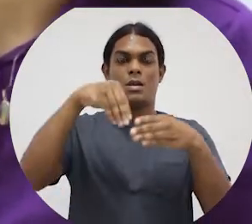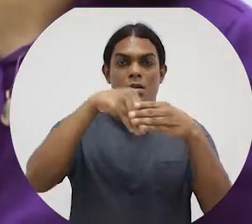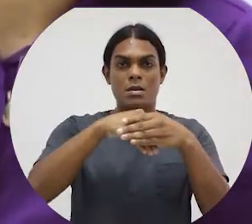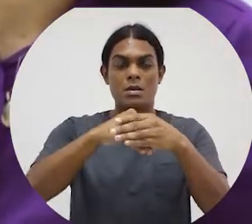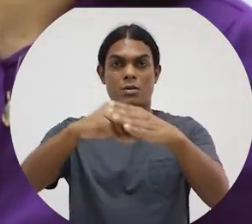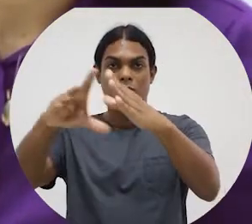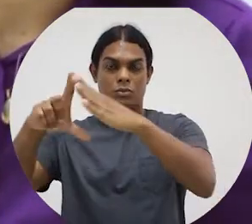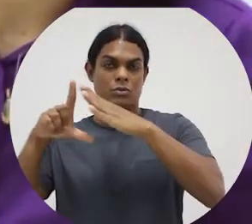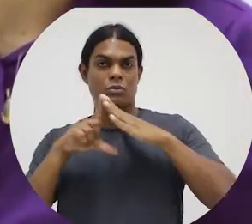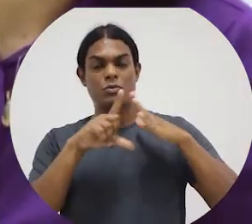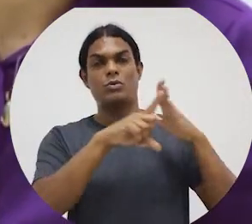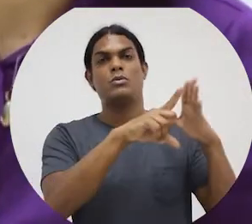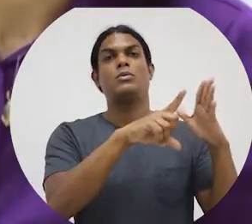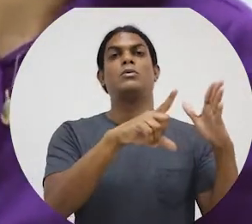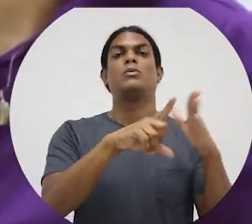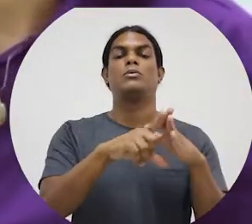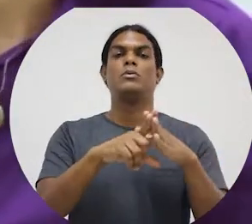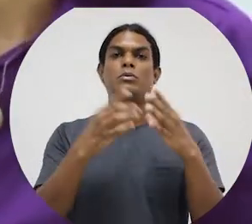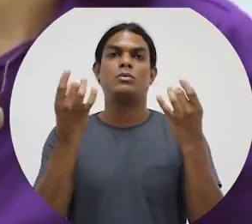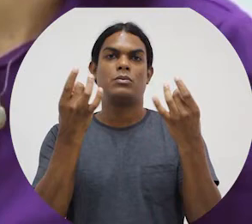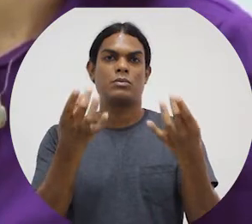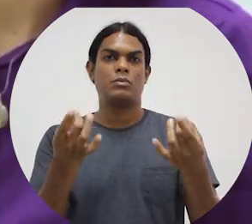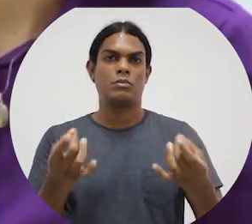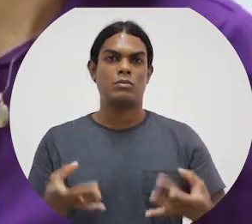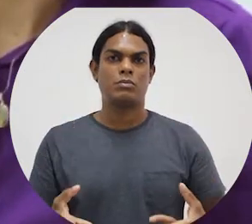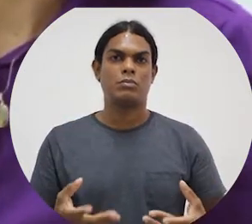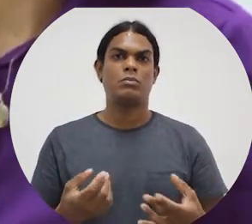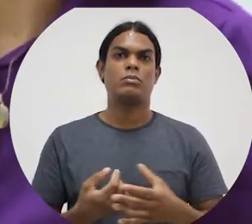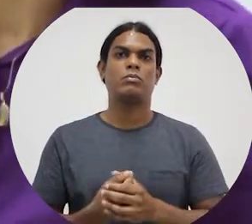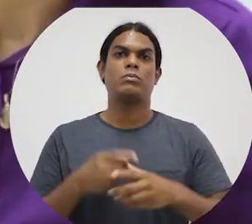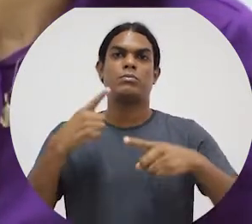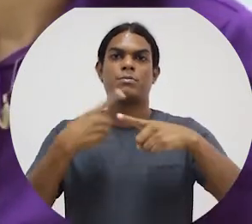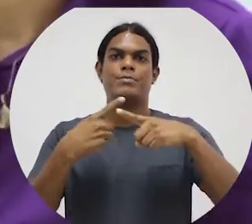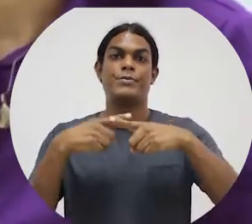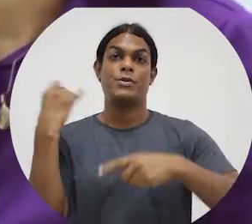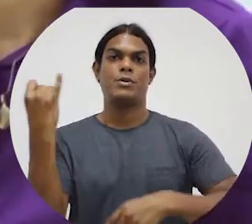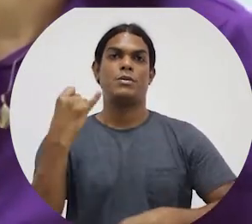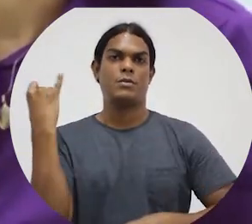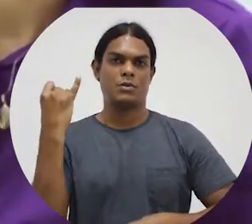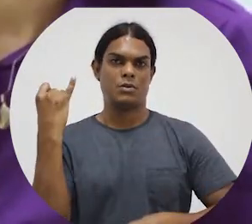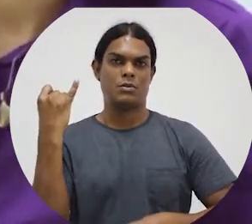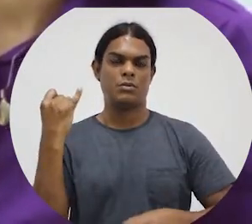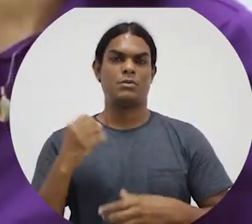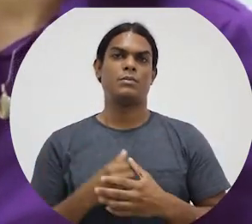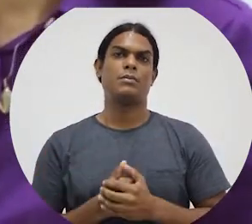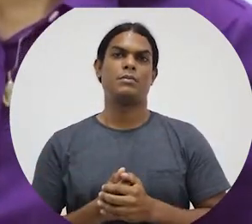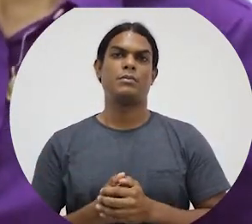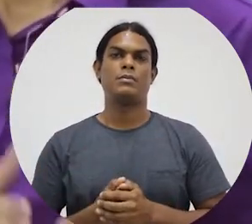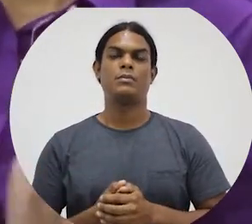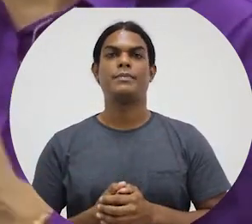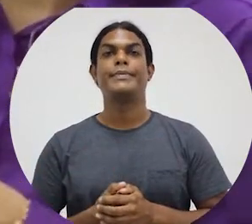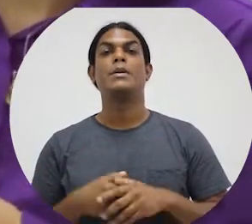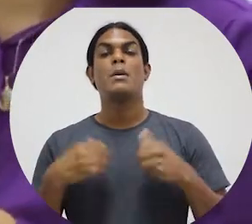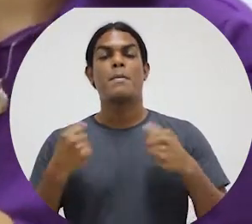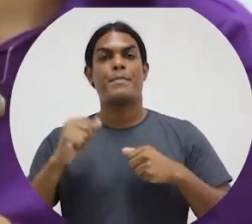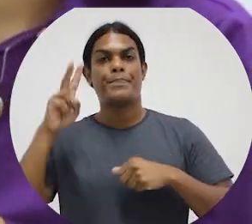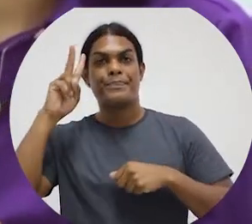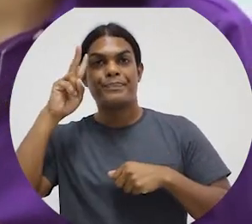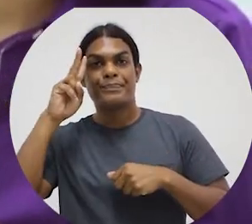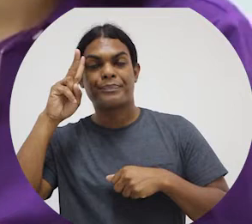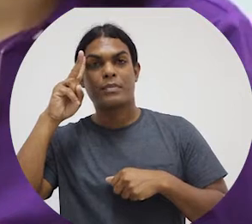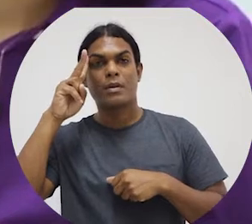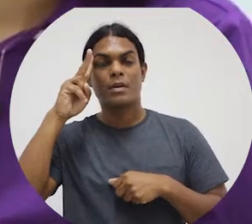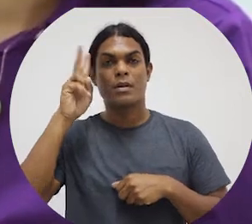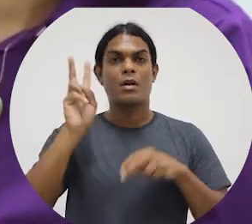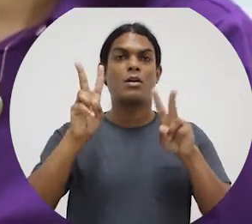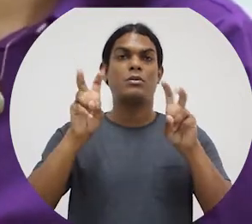do serviço na área de logística, na área de comércio. Por que ela é tão importante? Devemos lembrar, como